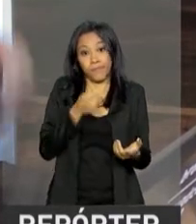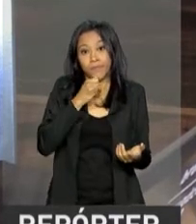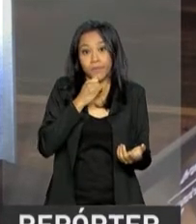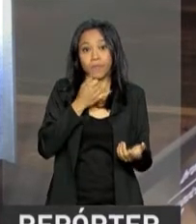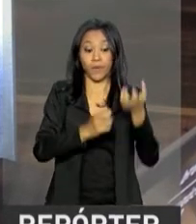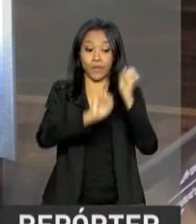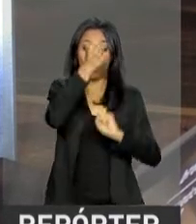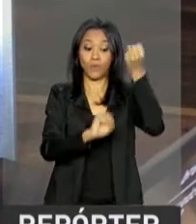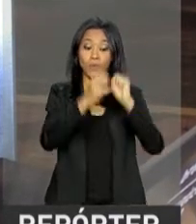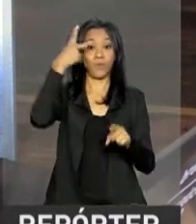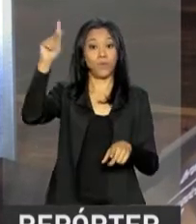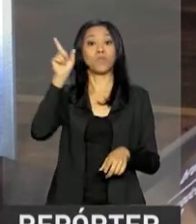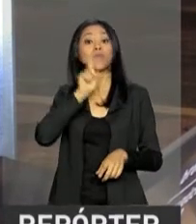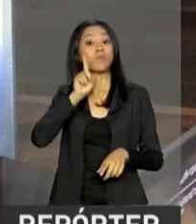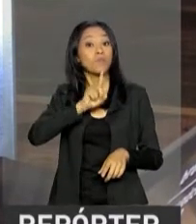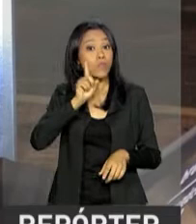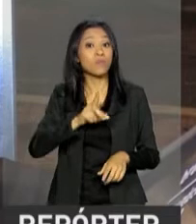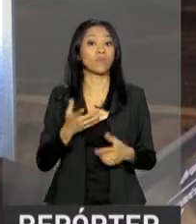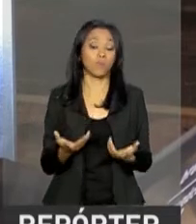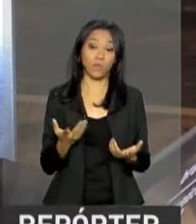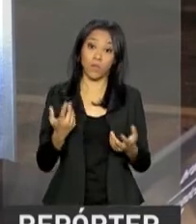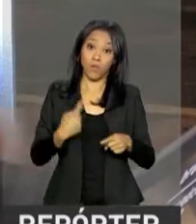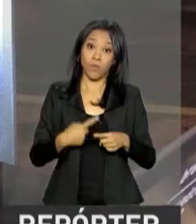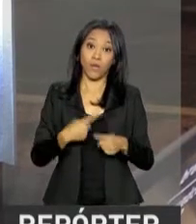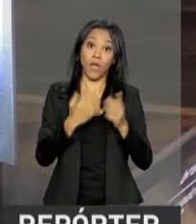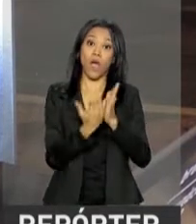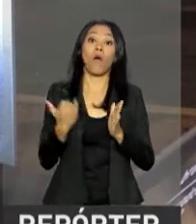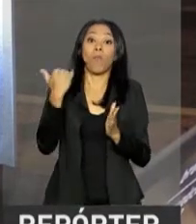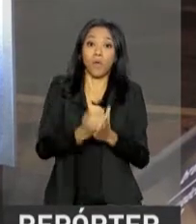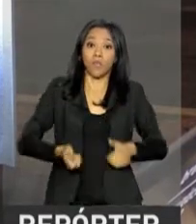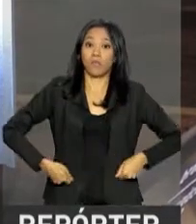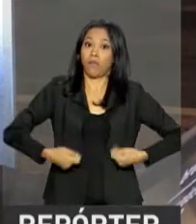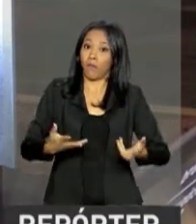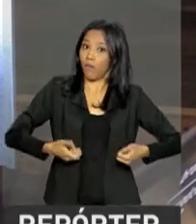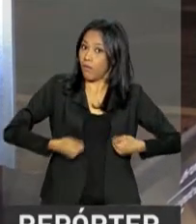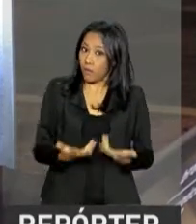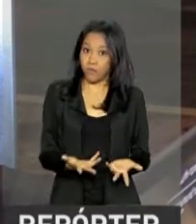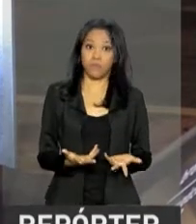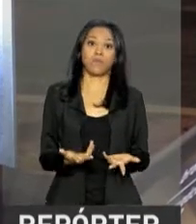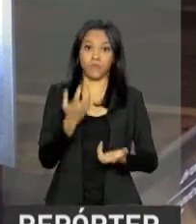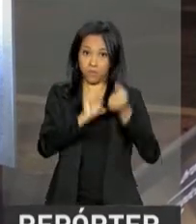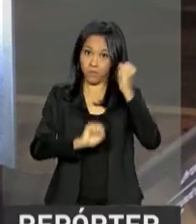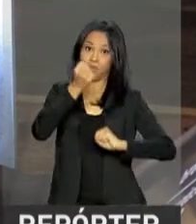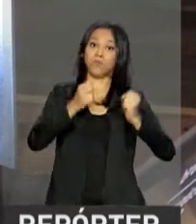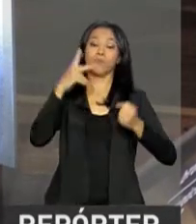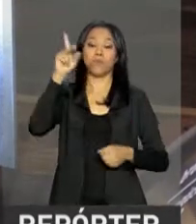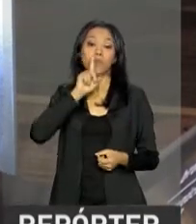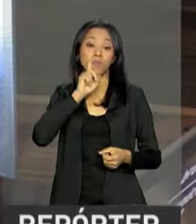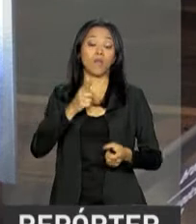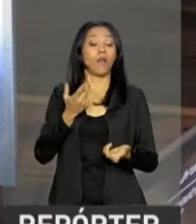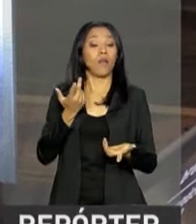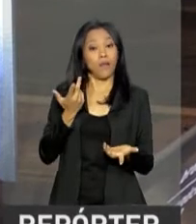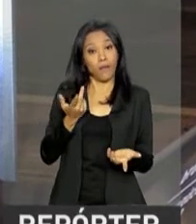americana nosso ponto de vista porque aumenta o custo da indústria americana beneficia